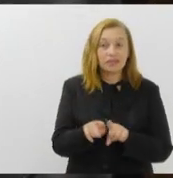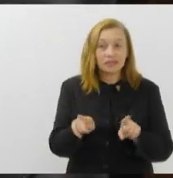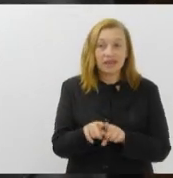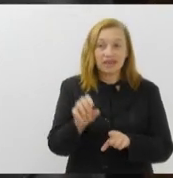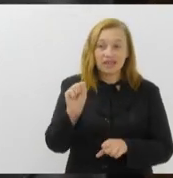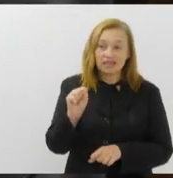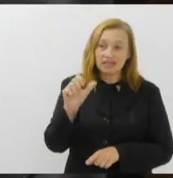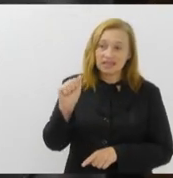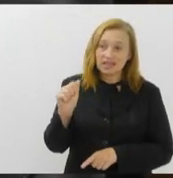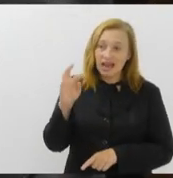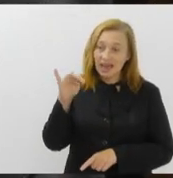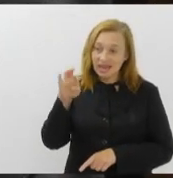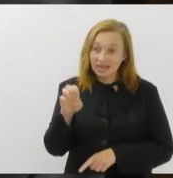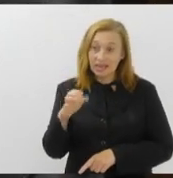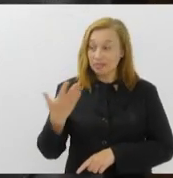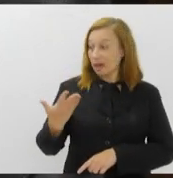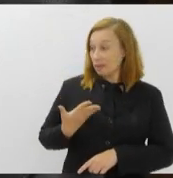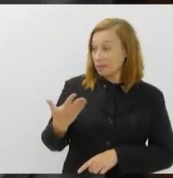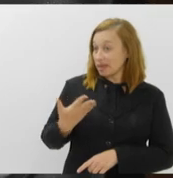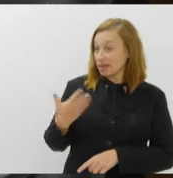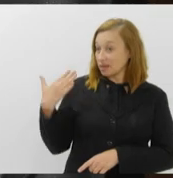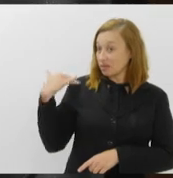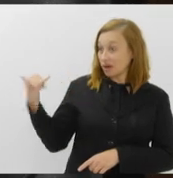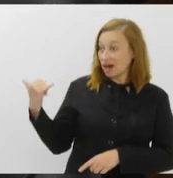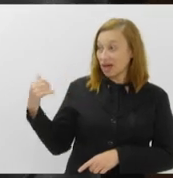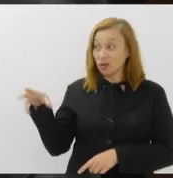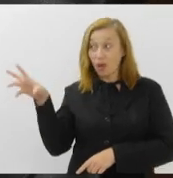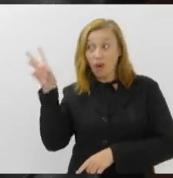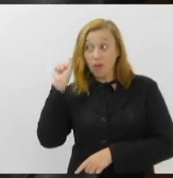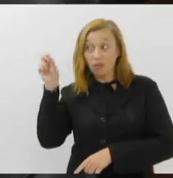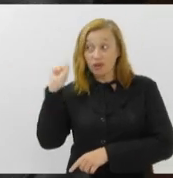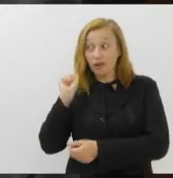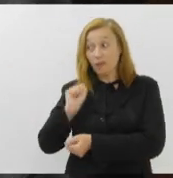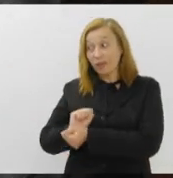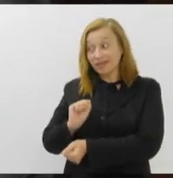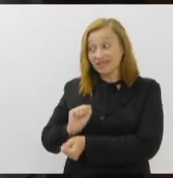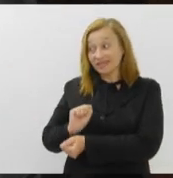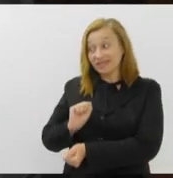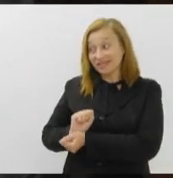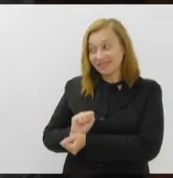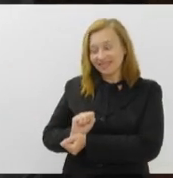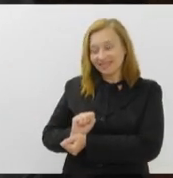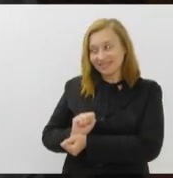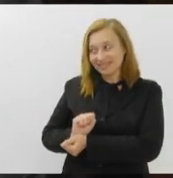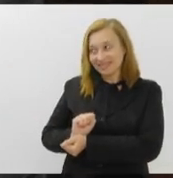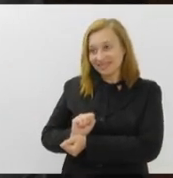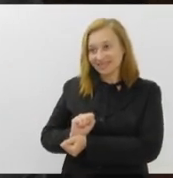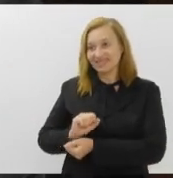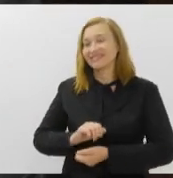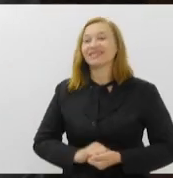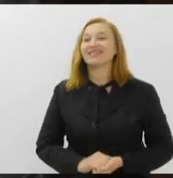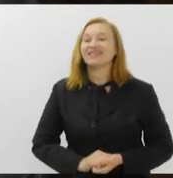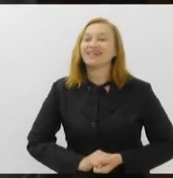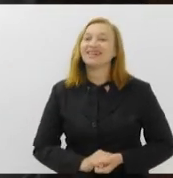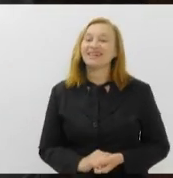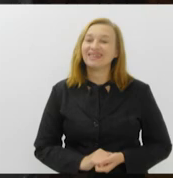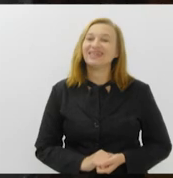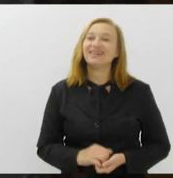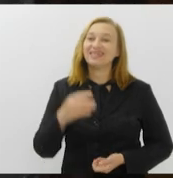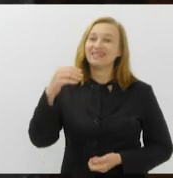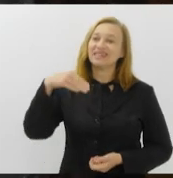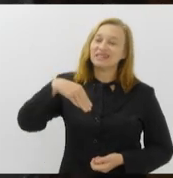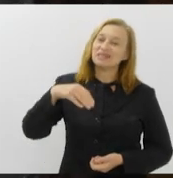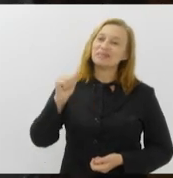minha colega aqui do lado, que ainda não ouvi, mas estou na expectativa de ouvir. Bem, eu sou Marcele